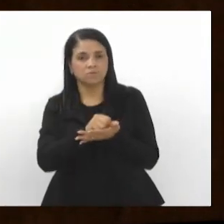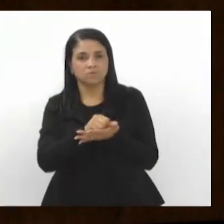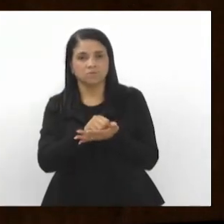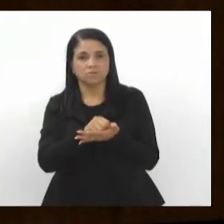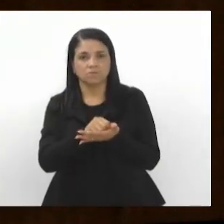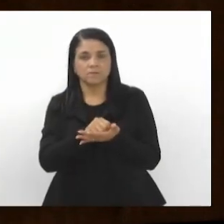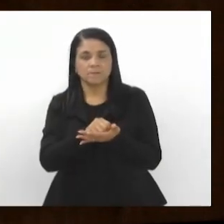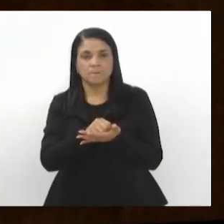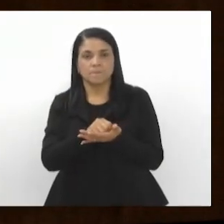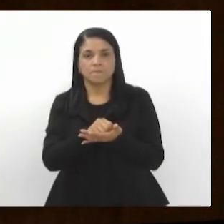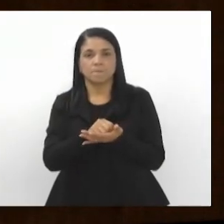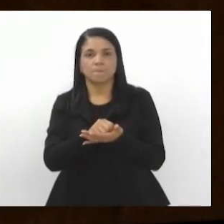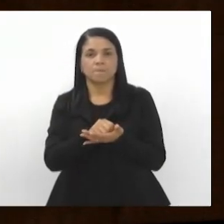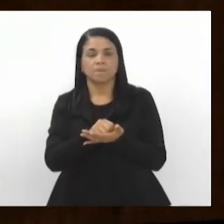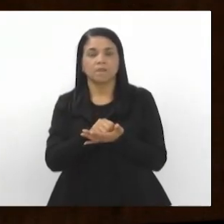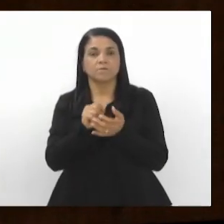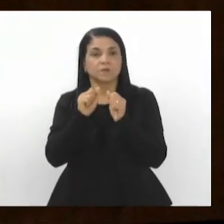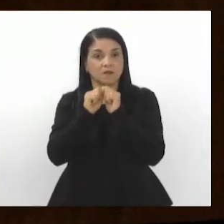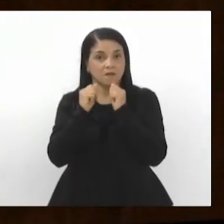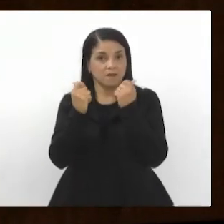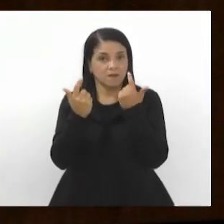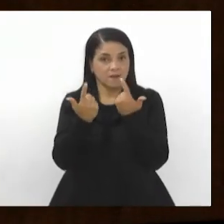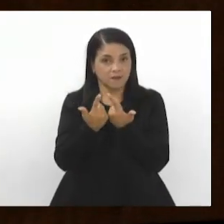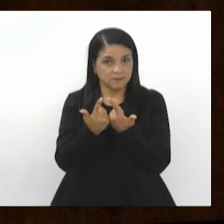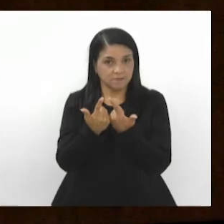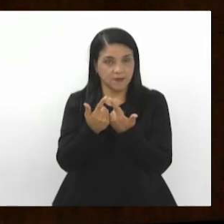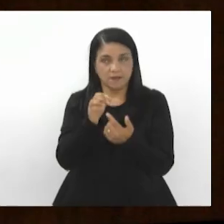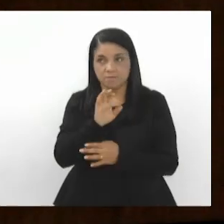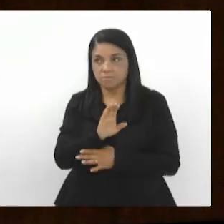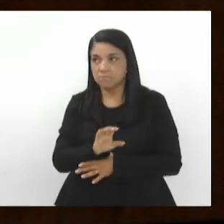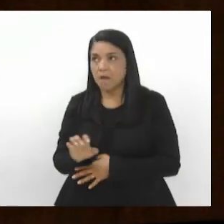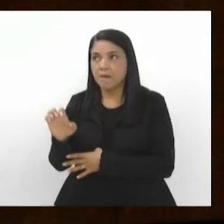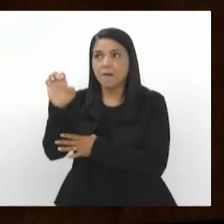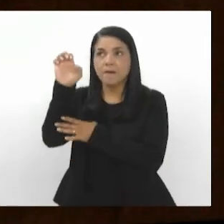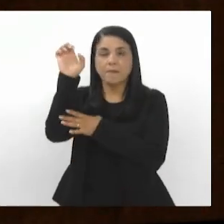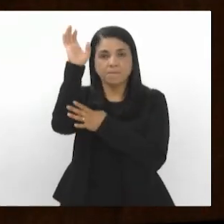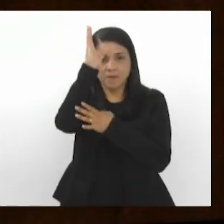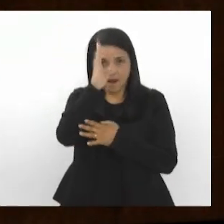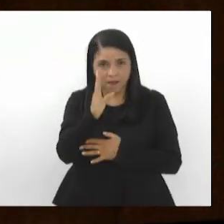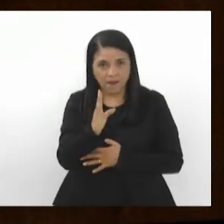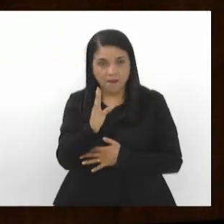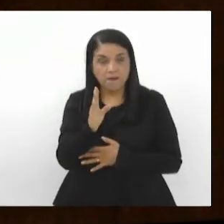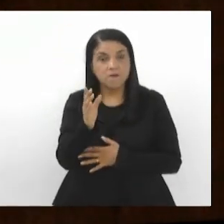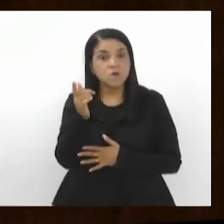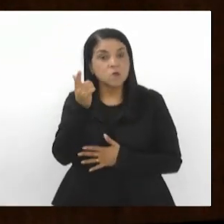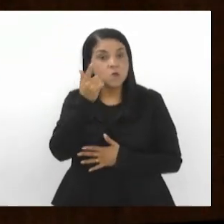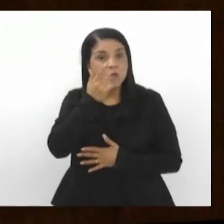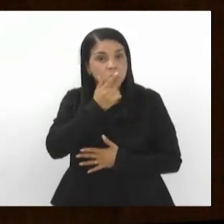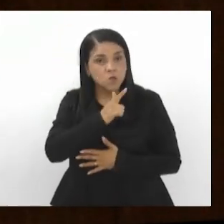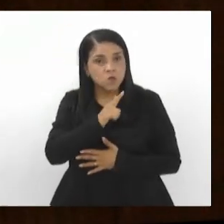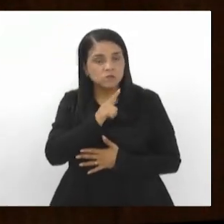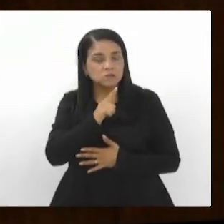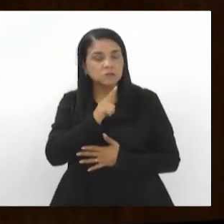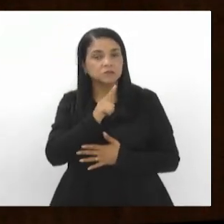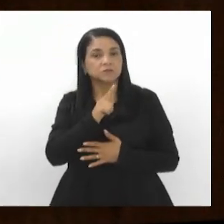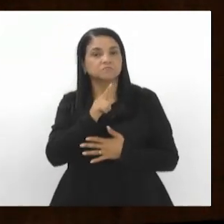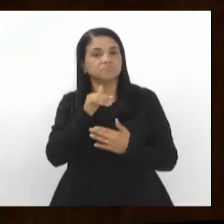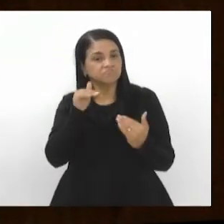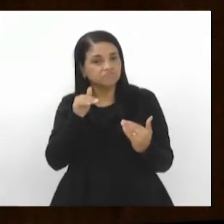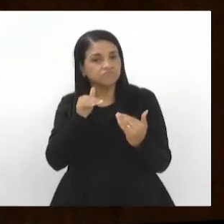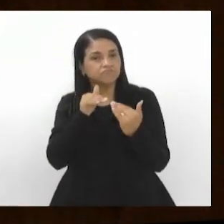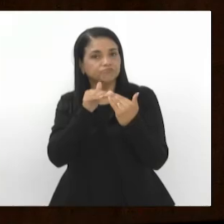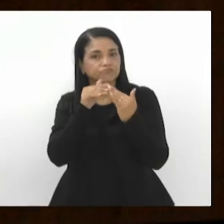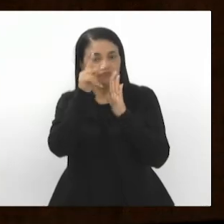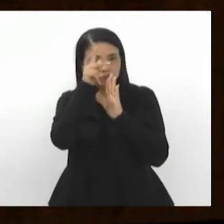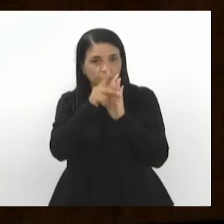que muitas assembleias legislativas, para que se chegasse nesse termo do